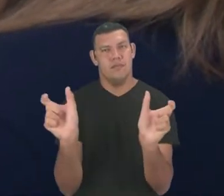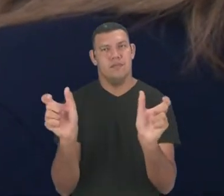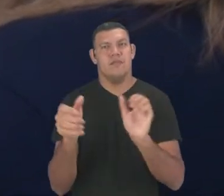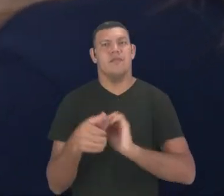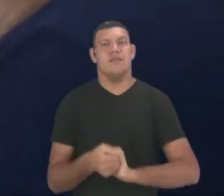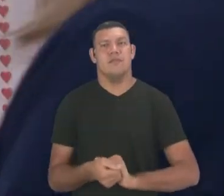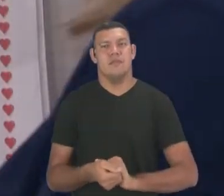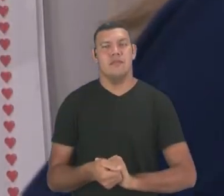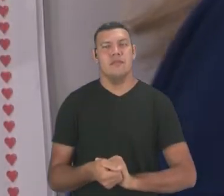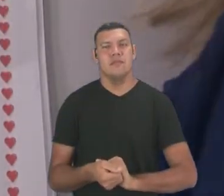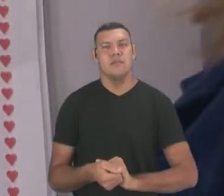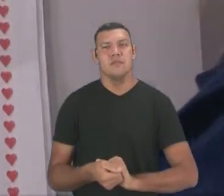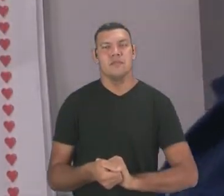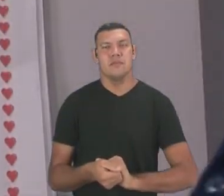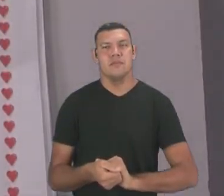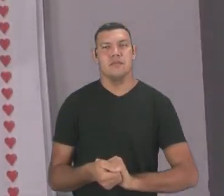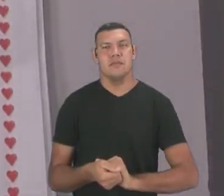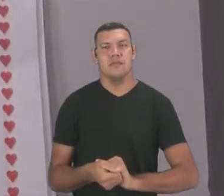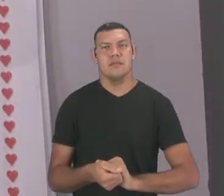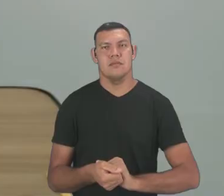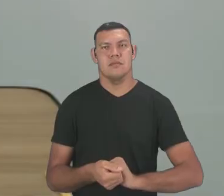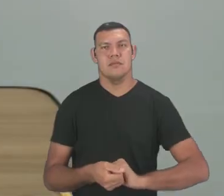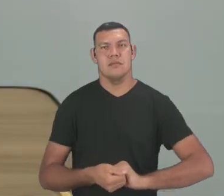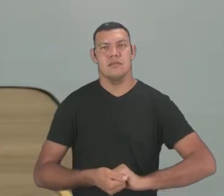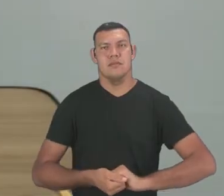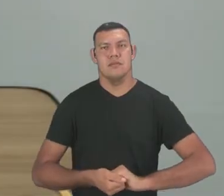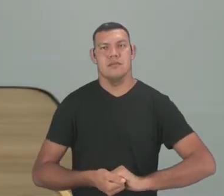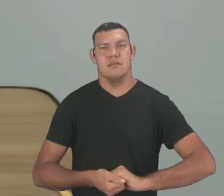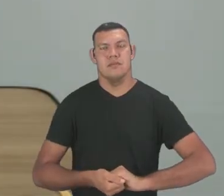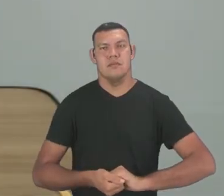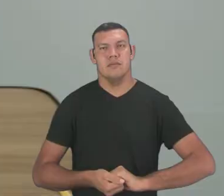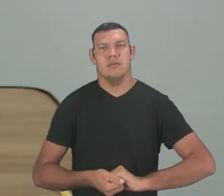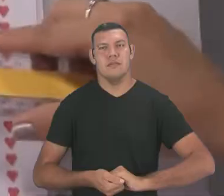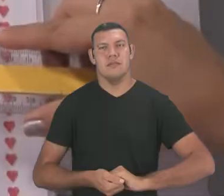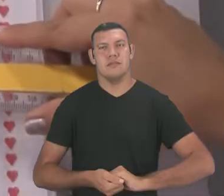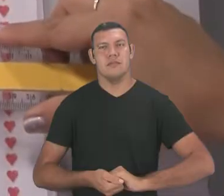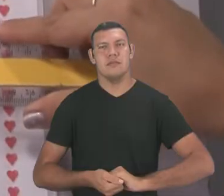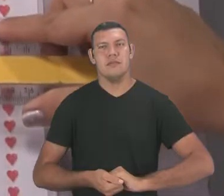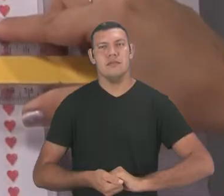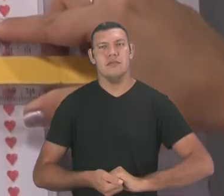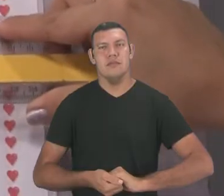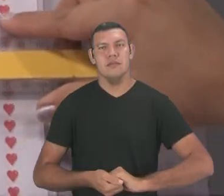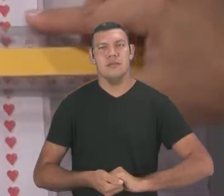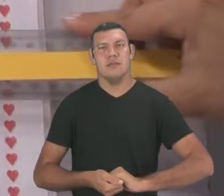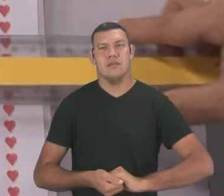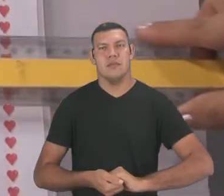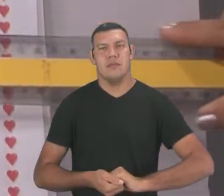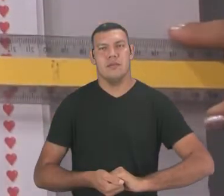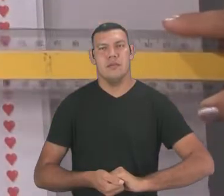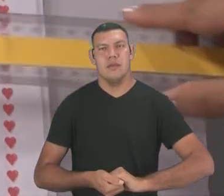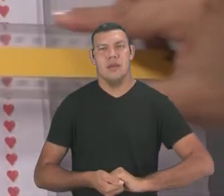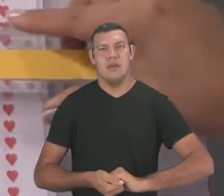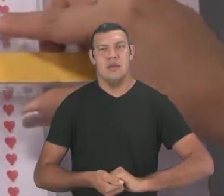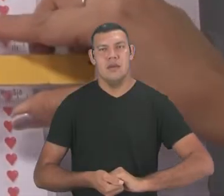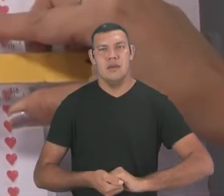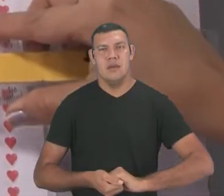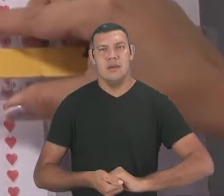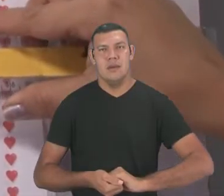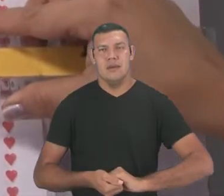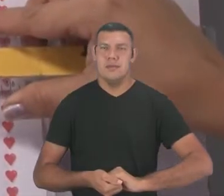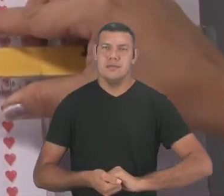representar uma palavra ponha a mão no coração